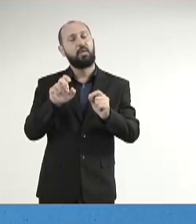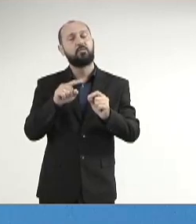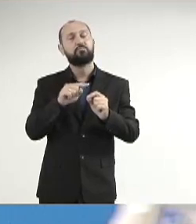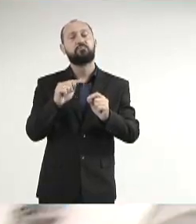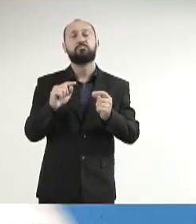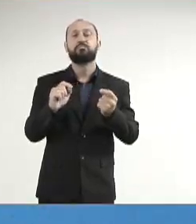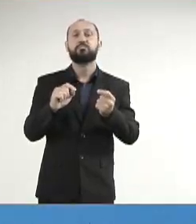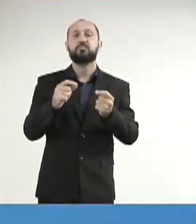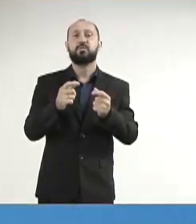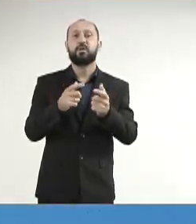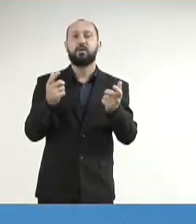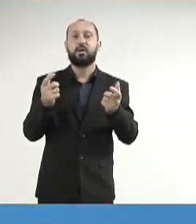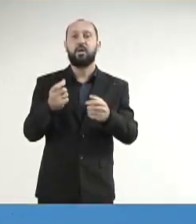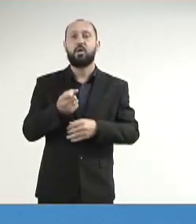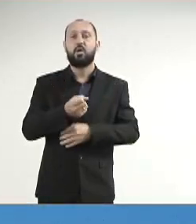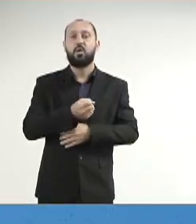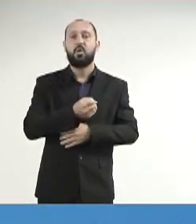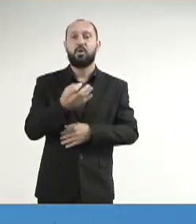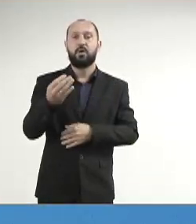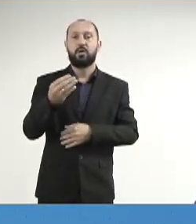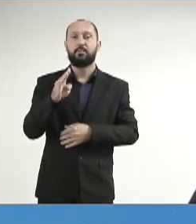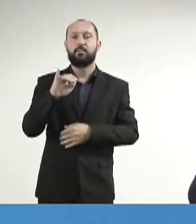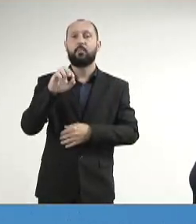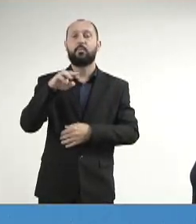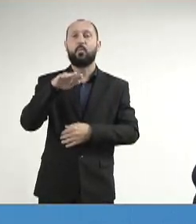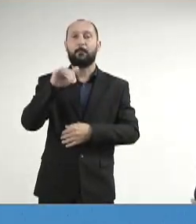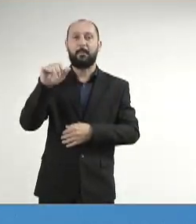que aumentou a quantidade de biomassa.